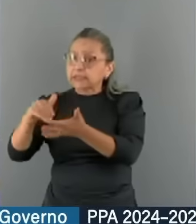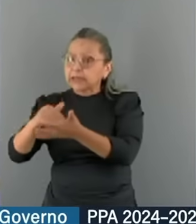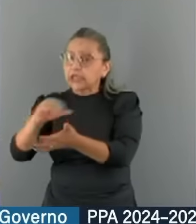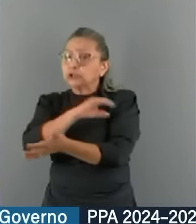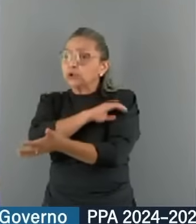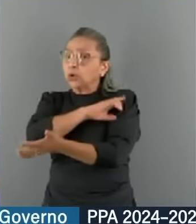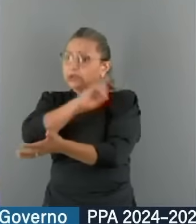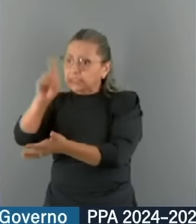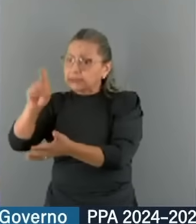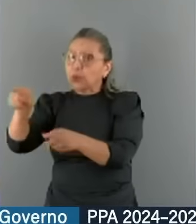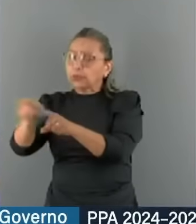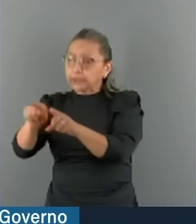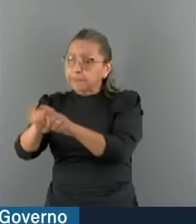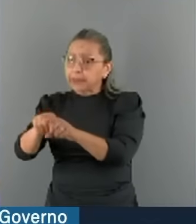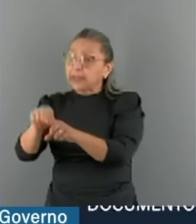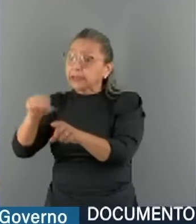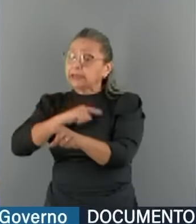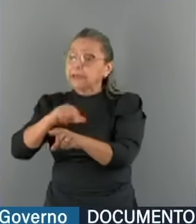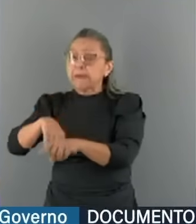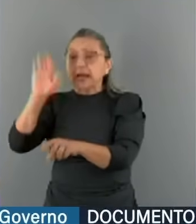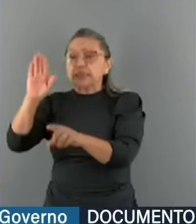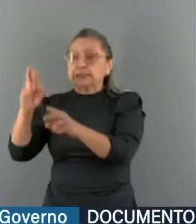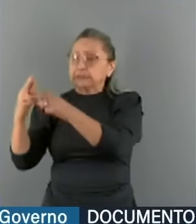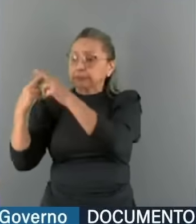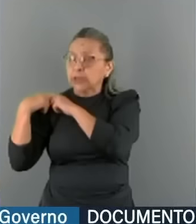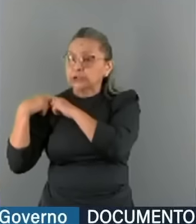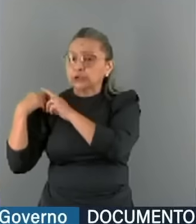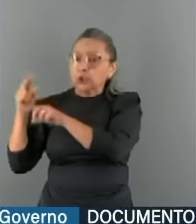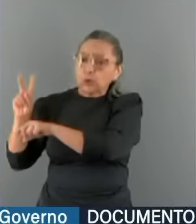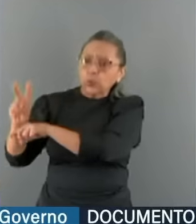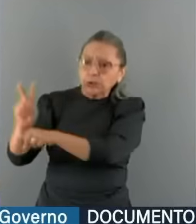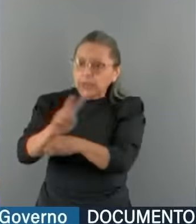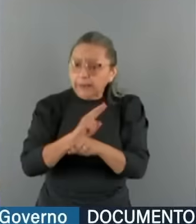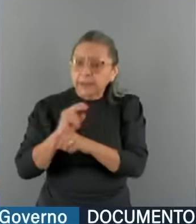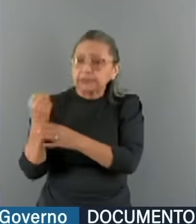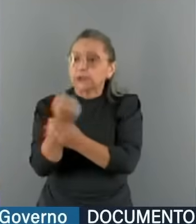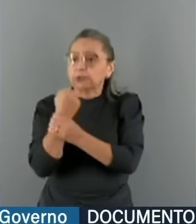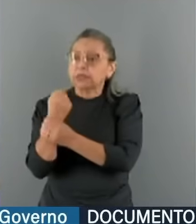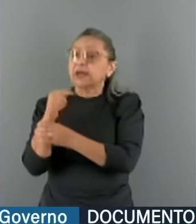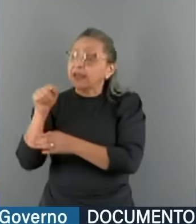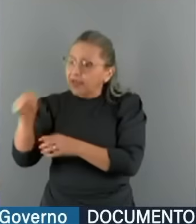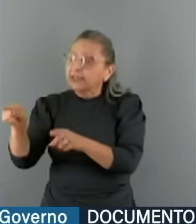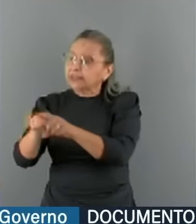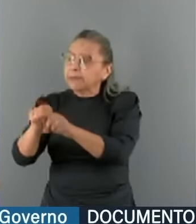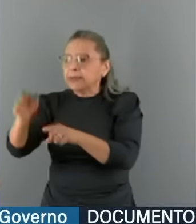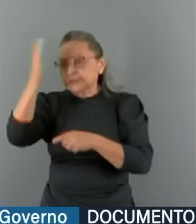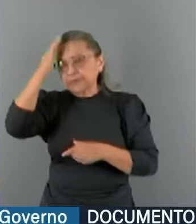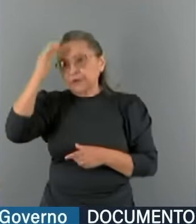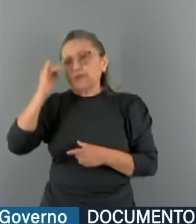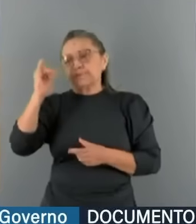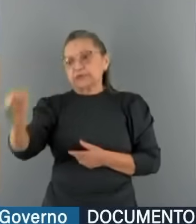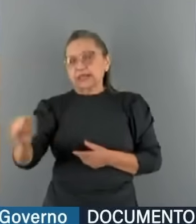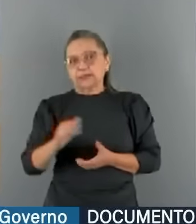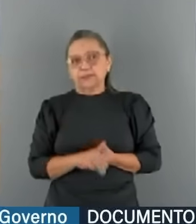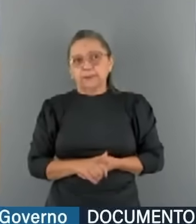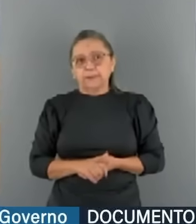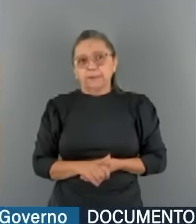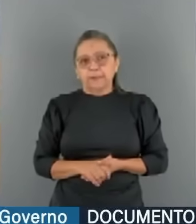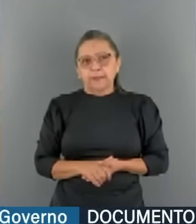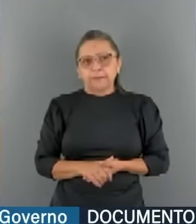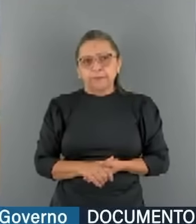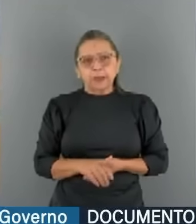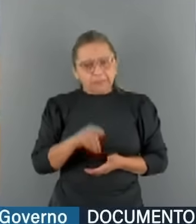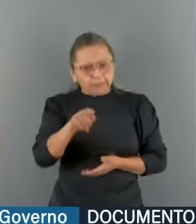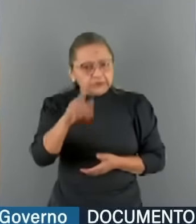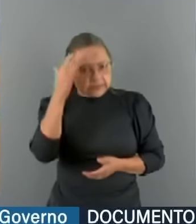na sua estrutura a responsabilidade de zelar pelo que o senhor falou, também estava avisado. Mas o senhor estava